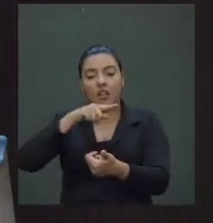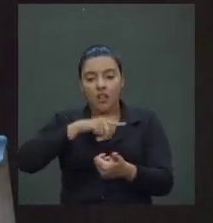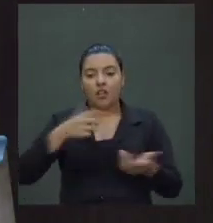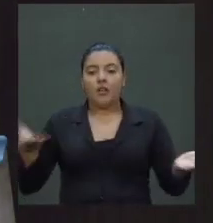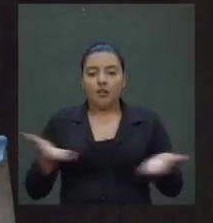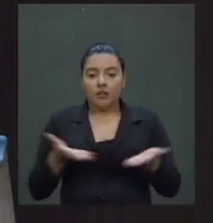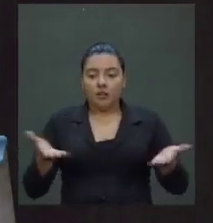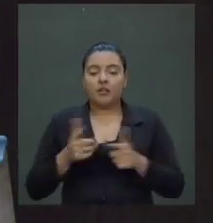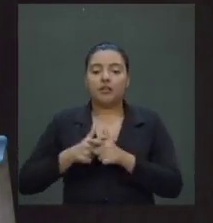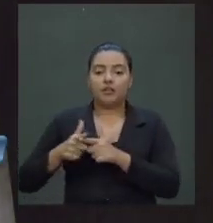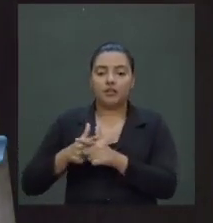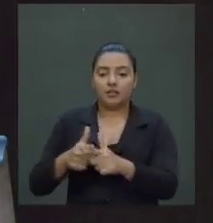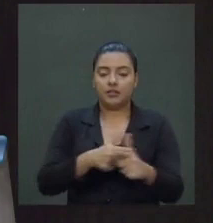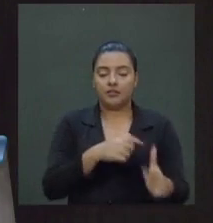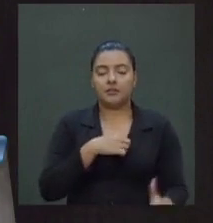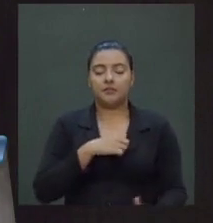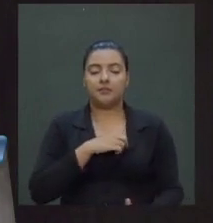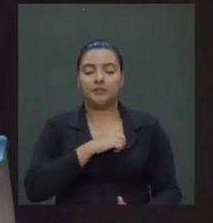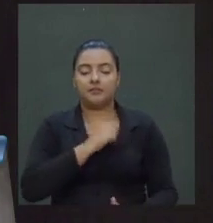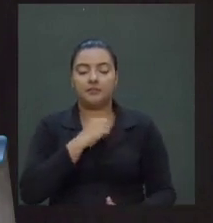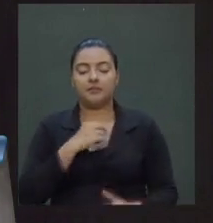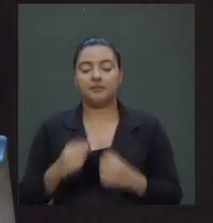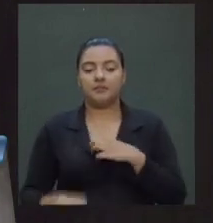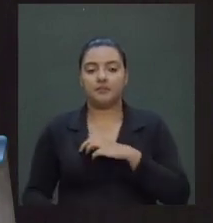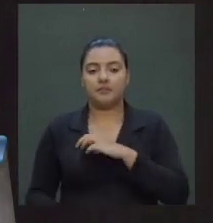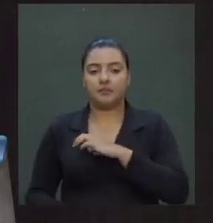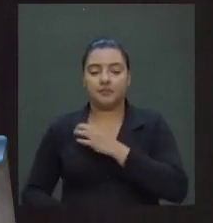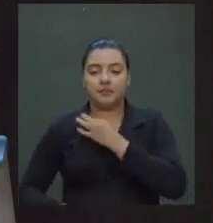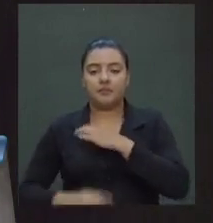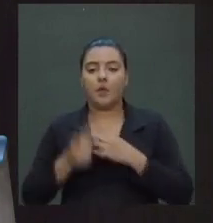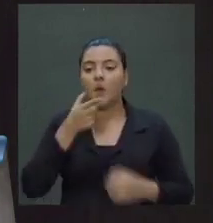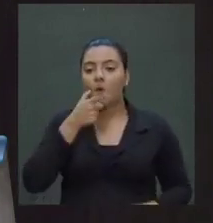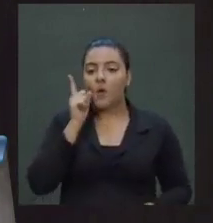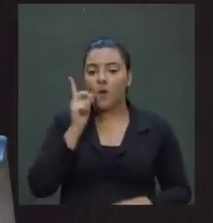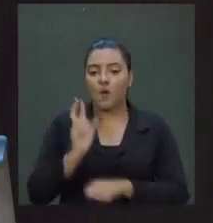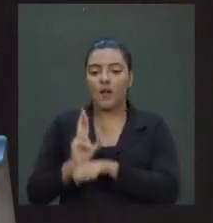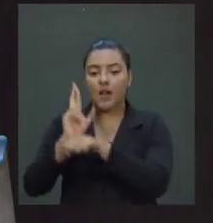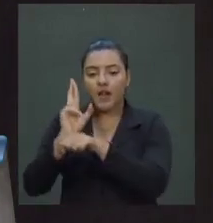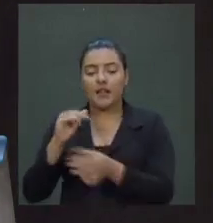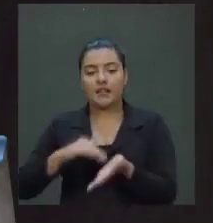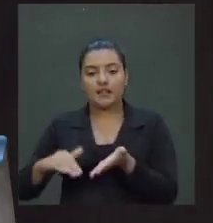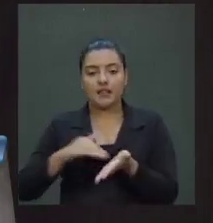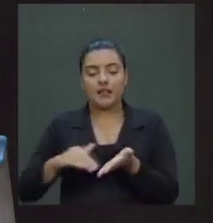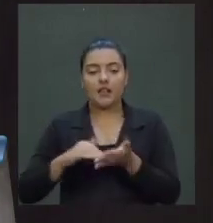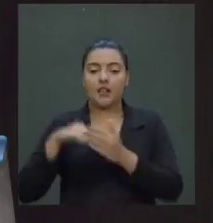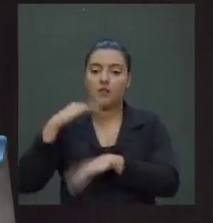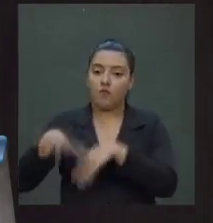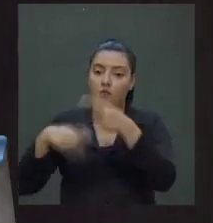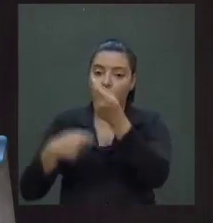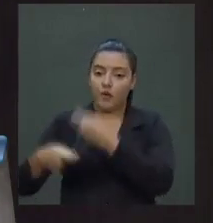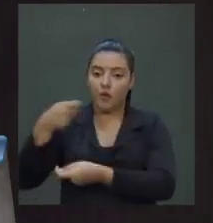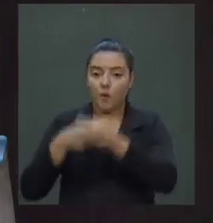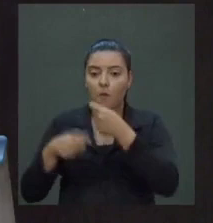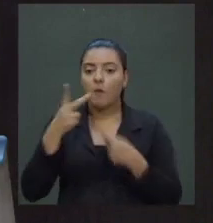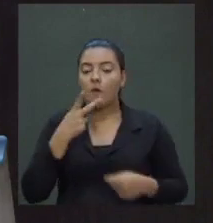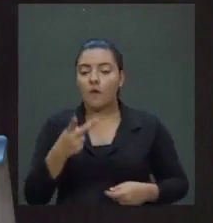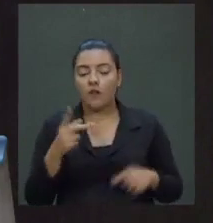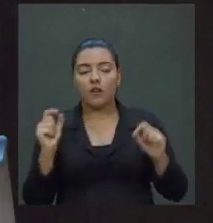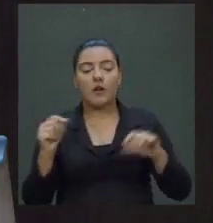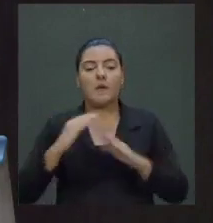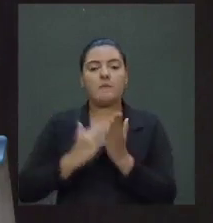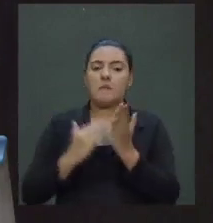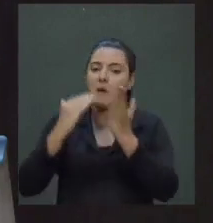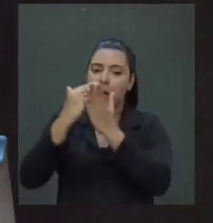hoje. As pessoas podem dizer, ontem a representante da Secretaria de Desenvolvimento Econômico disse que a